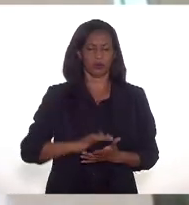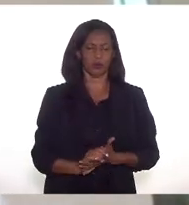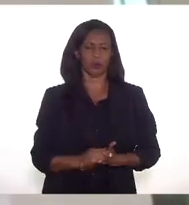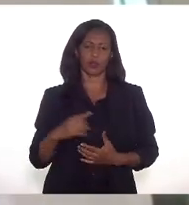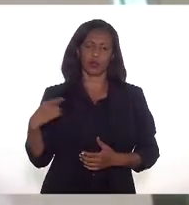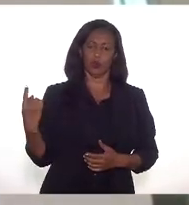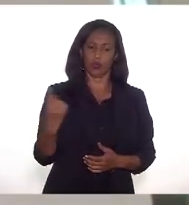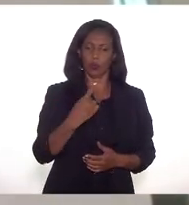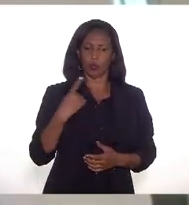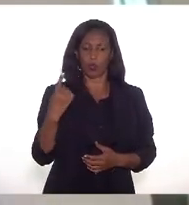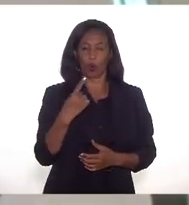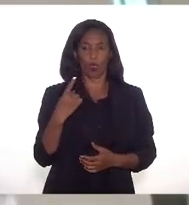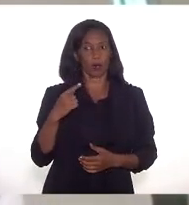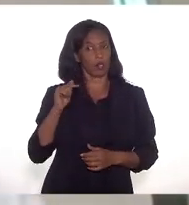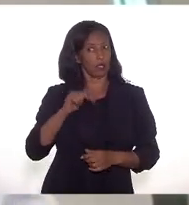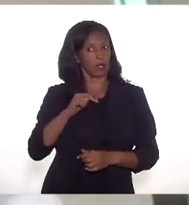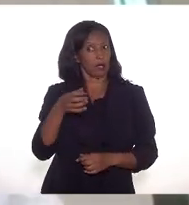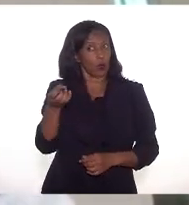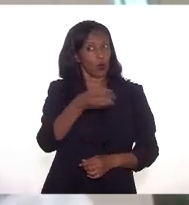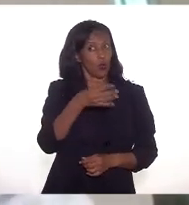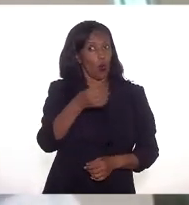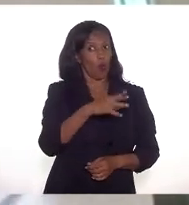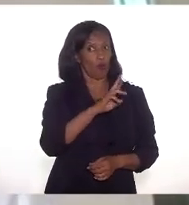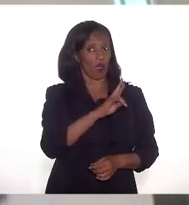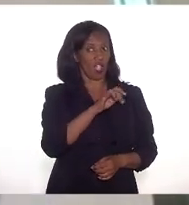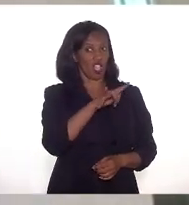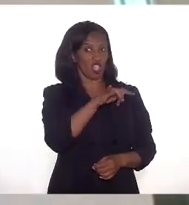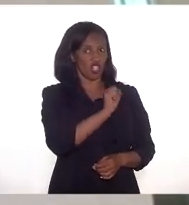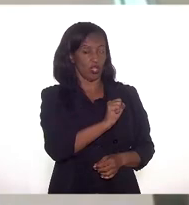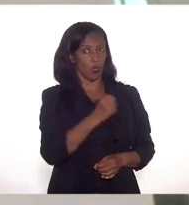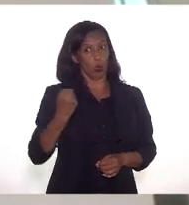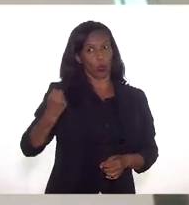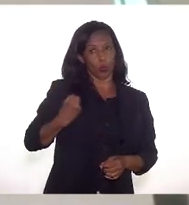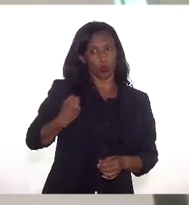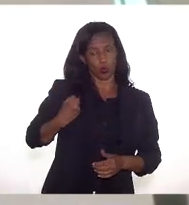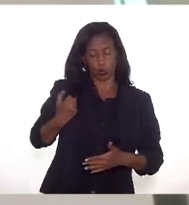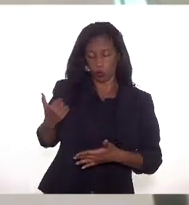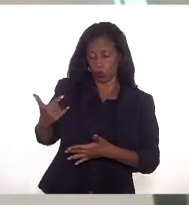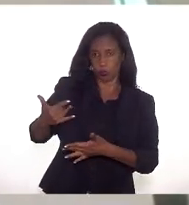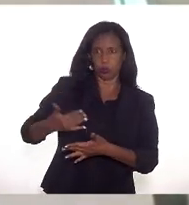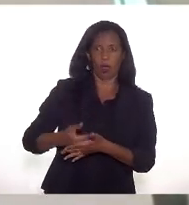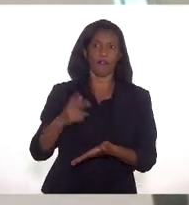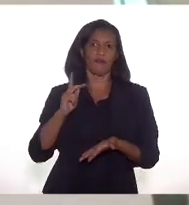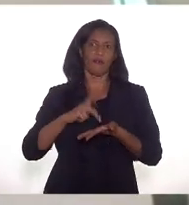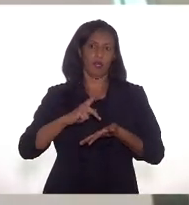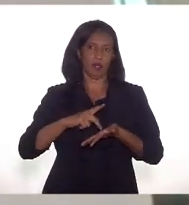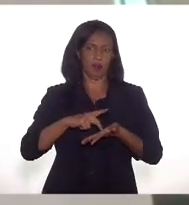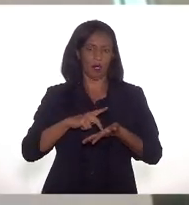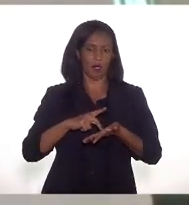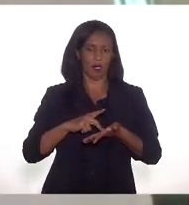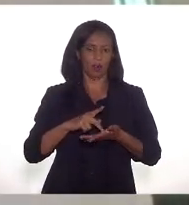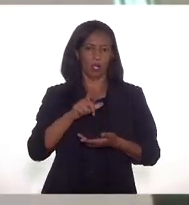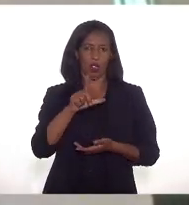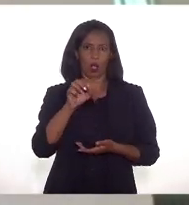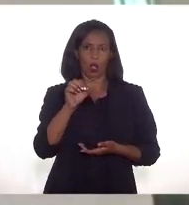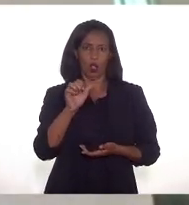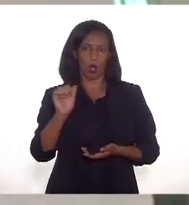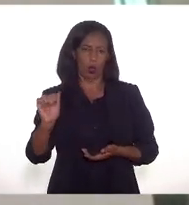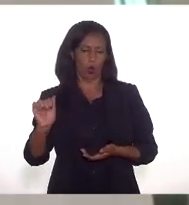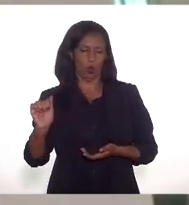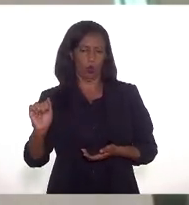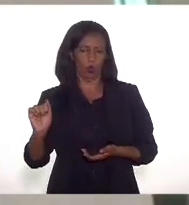nós ainda não estamos no novo regime. E a gente migrando de regime, os números que vêm, na verdade, para LOA vão ser